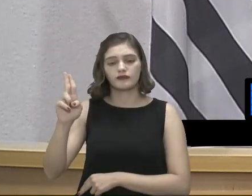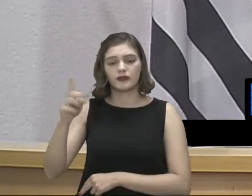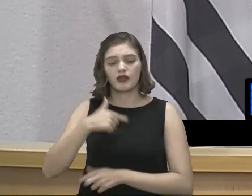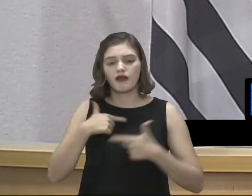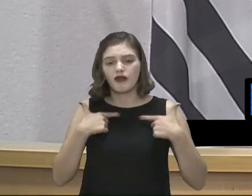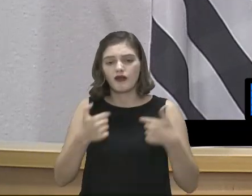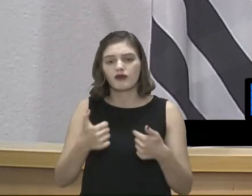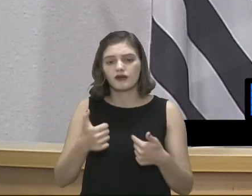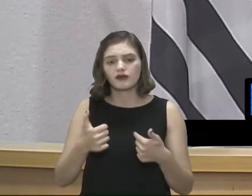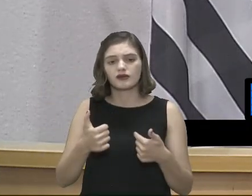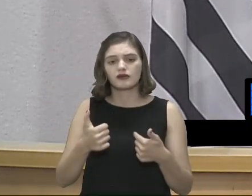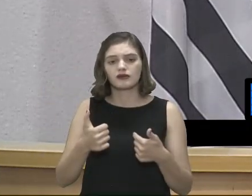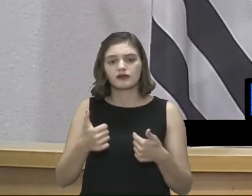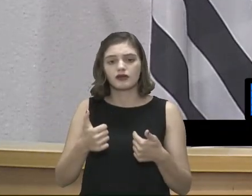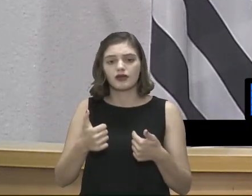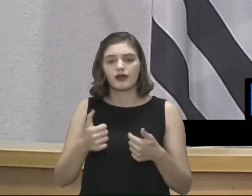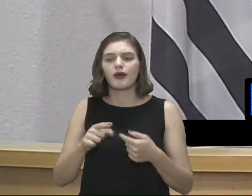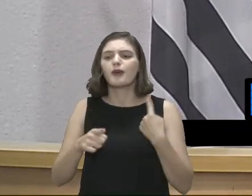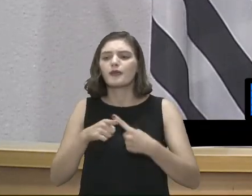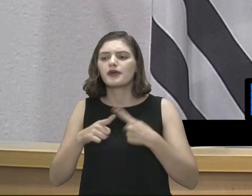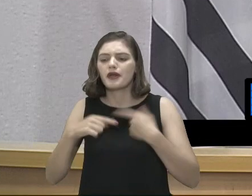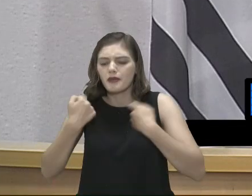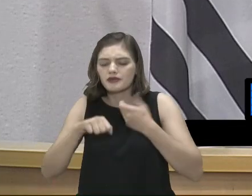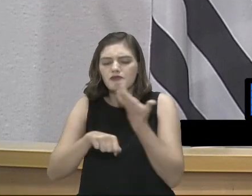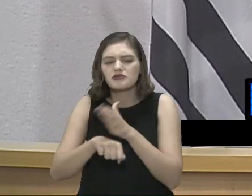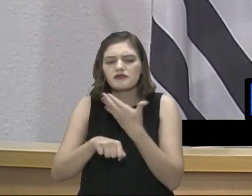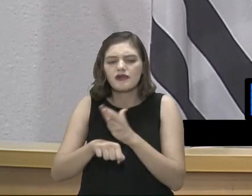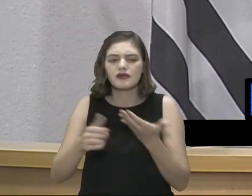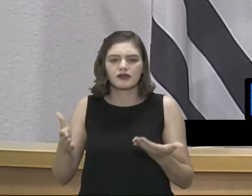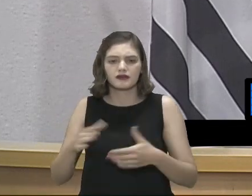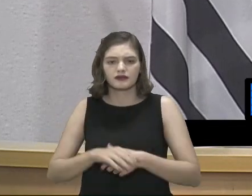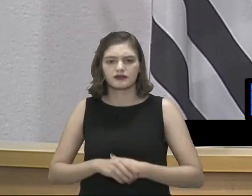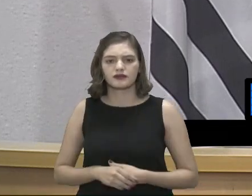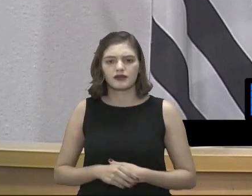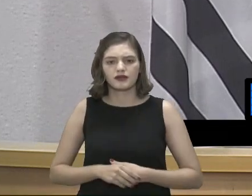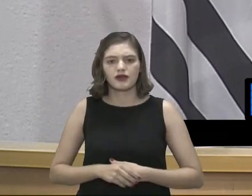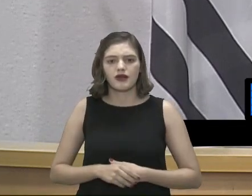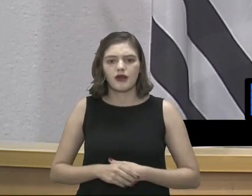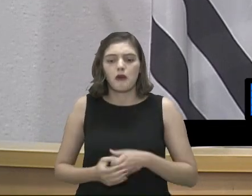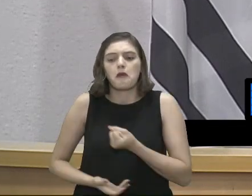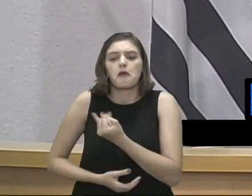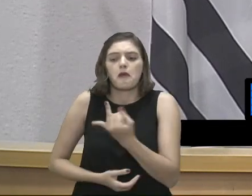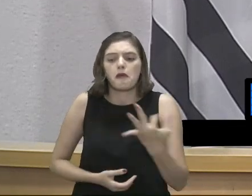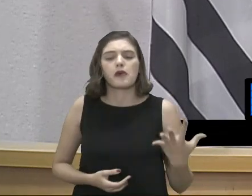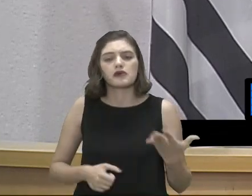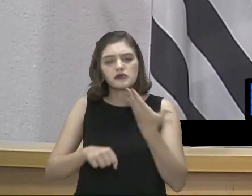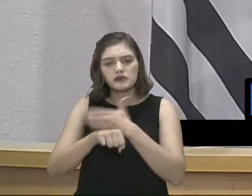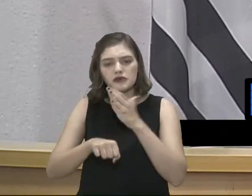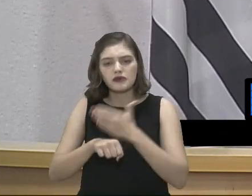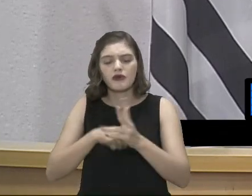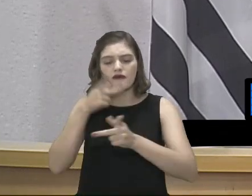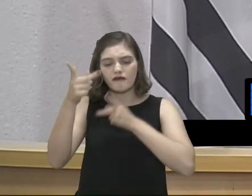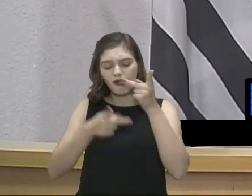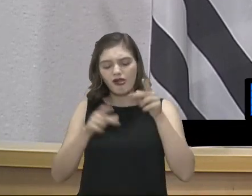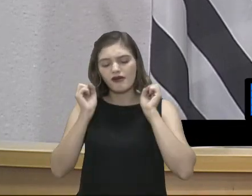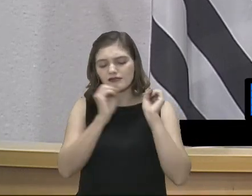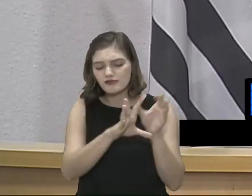luta. Nossa, quantos treinamentos precisamos? Nossa, quantos treinamentos,